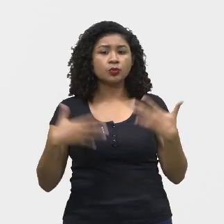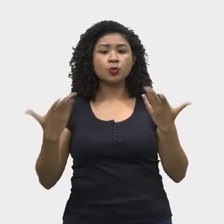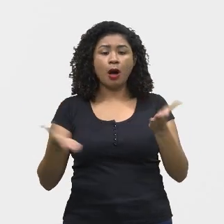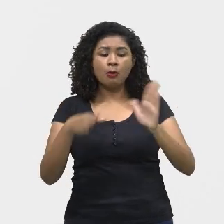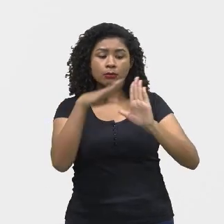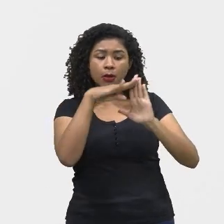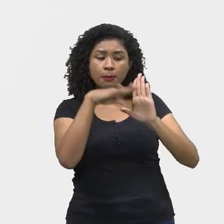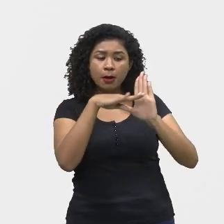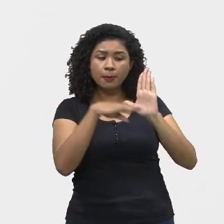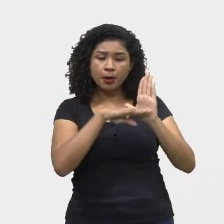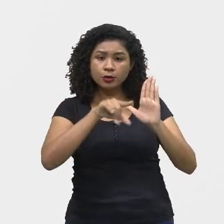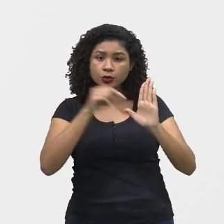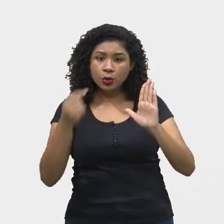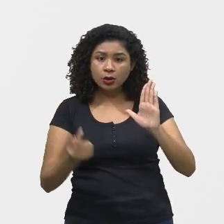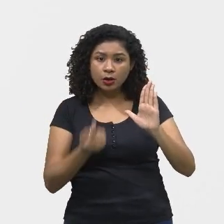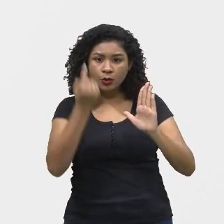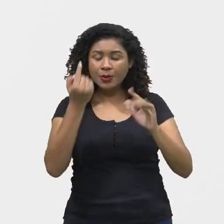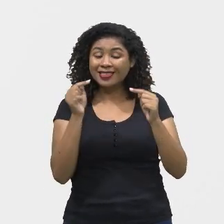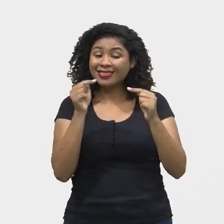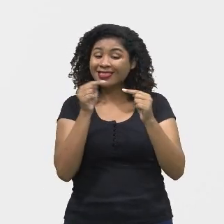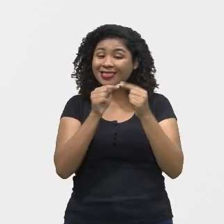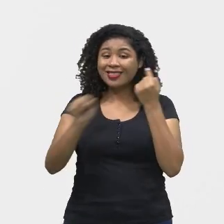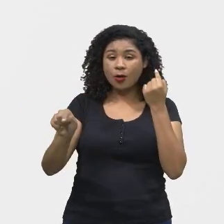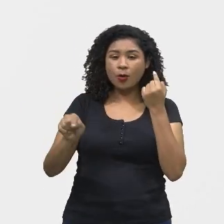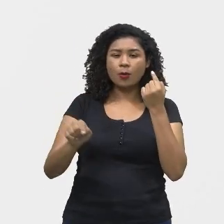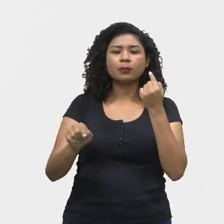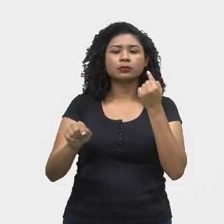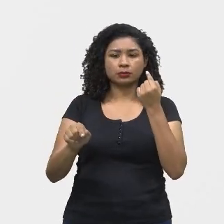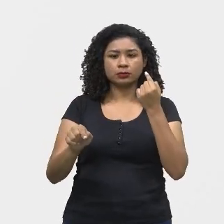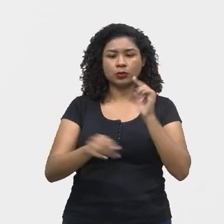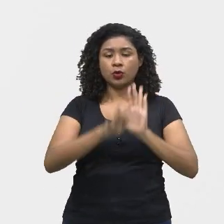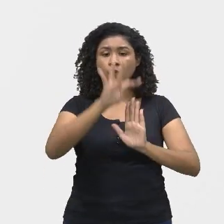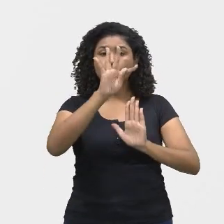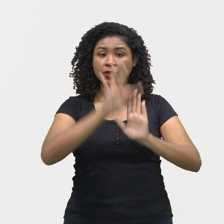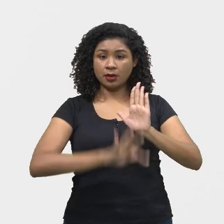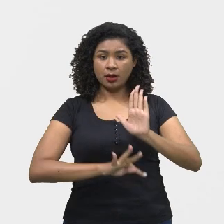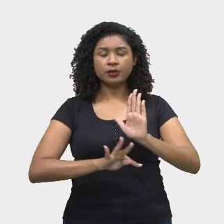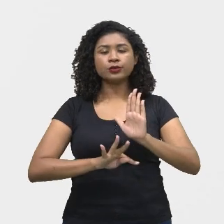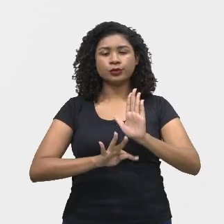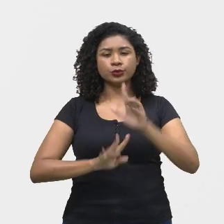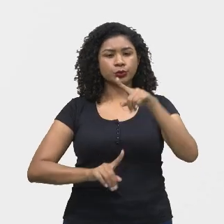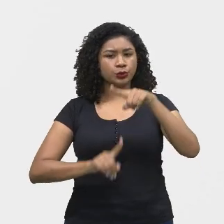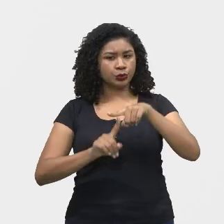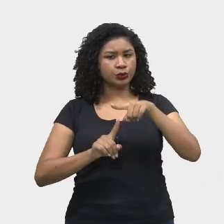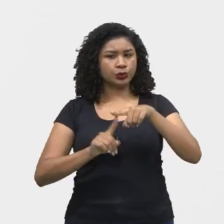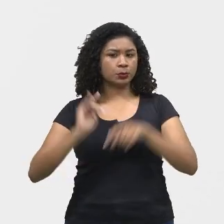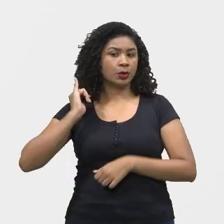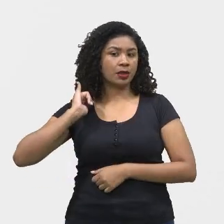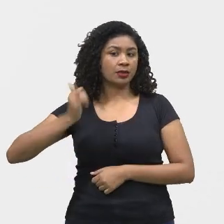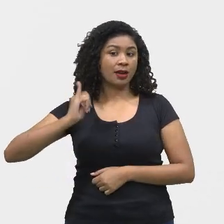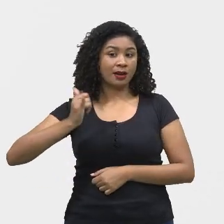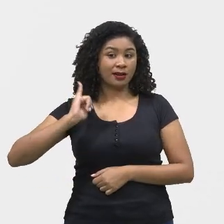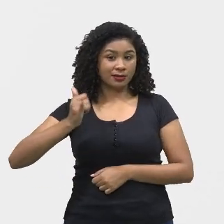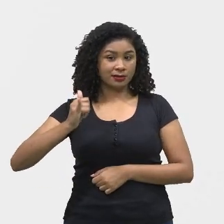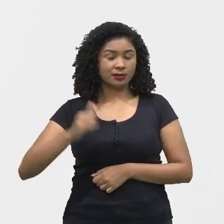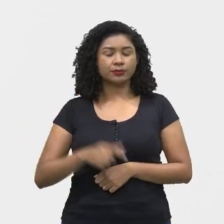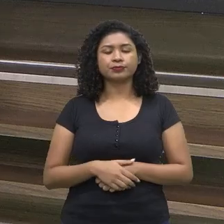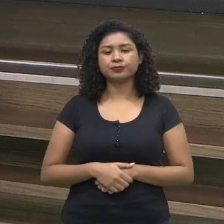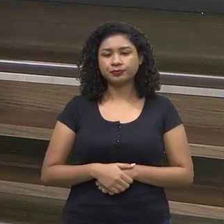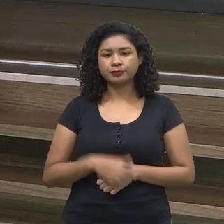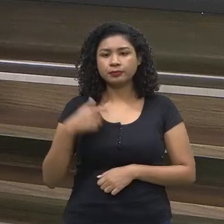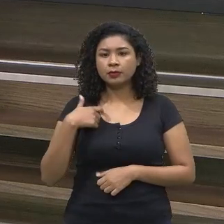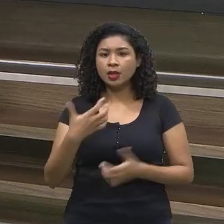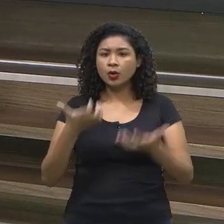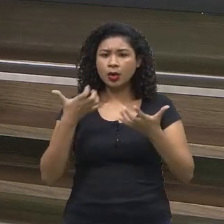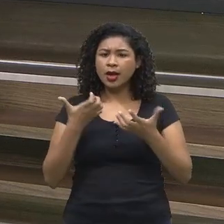né, que não pode ser relacionada ao tipo textual narração. Eu quero aquela que não